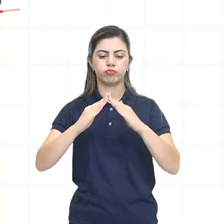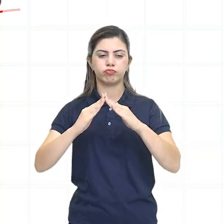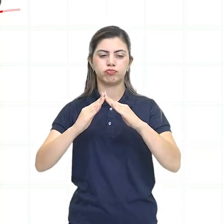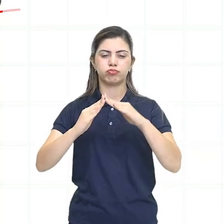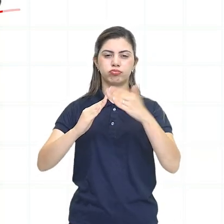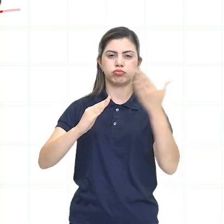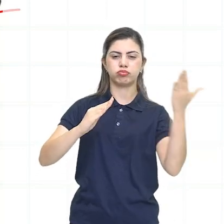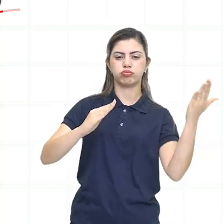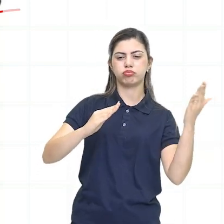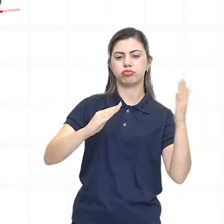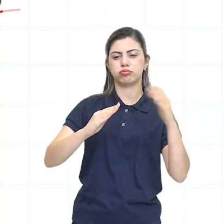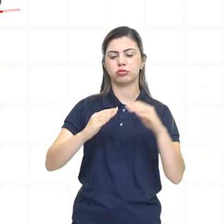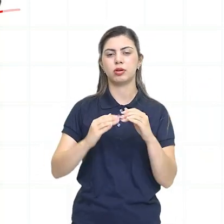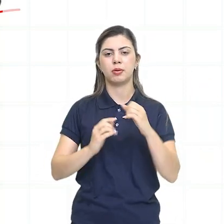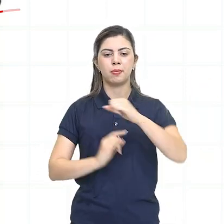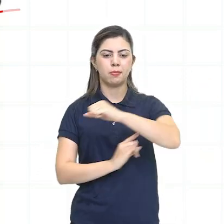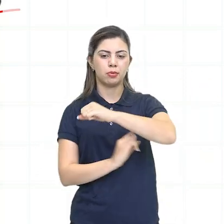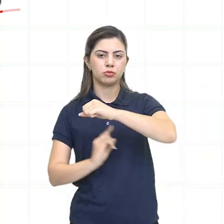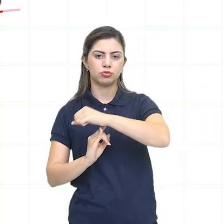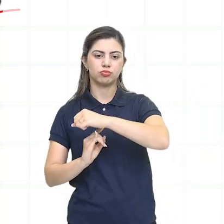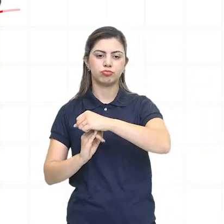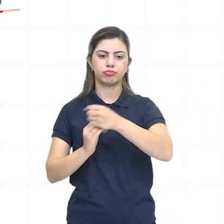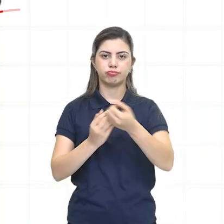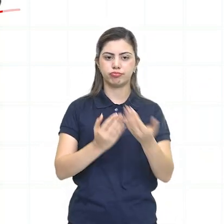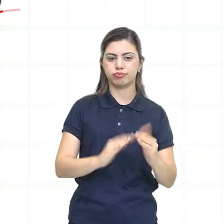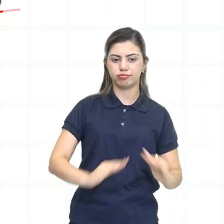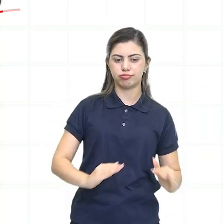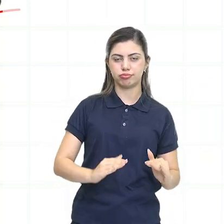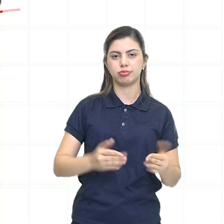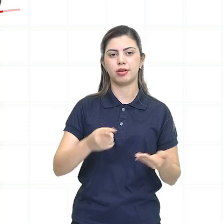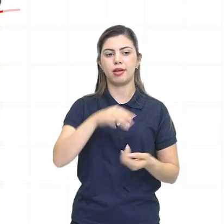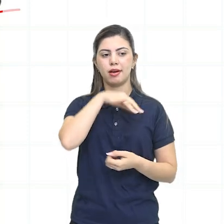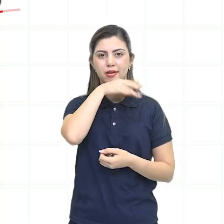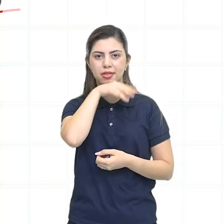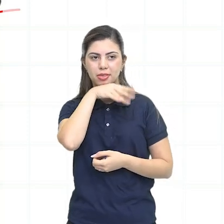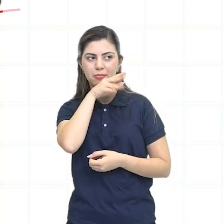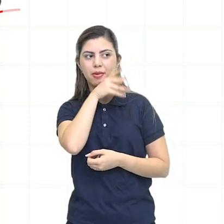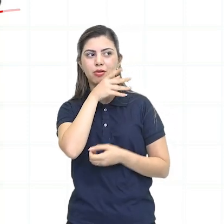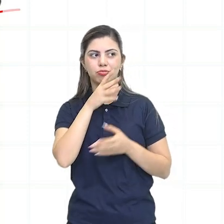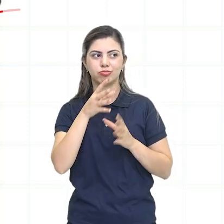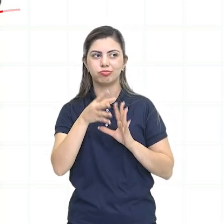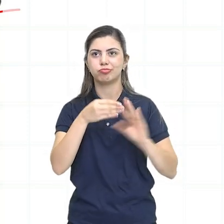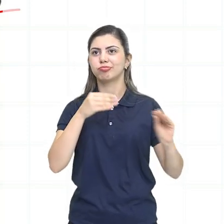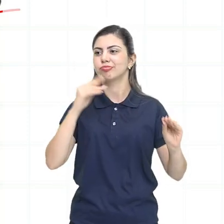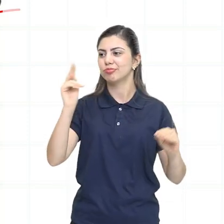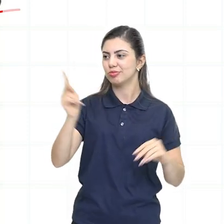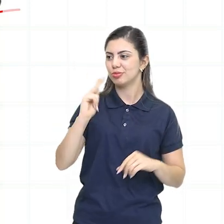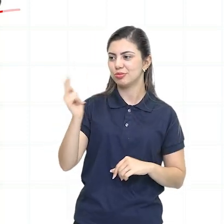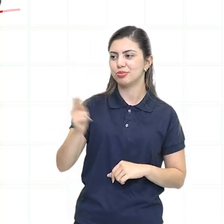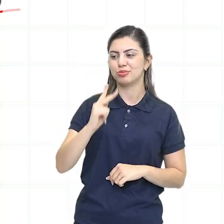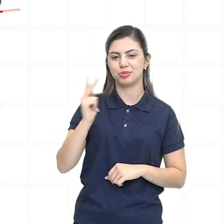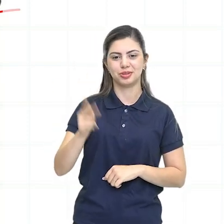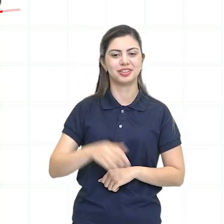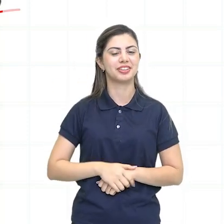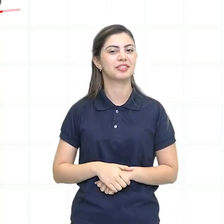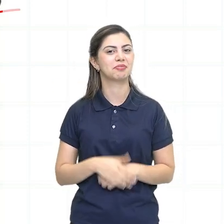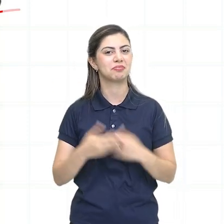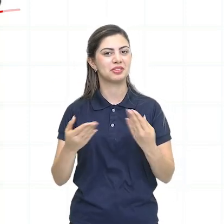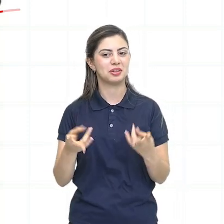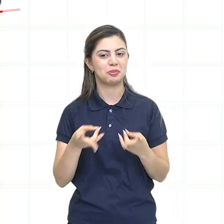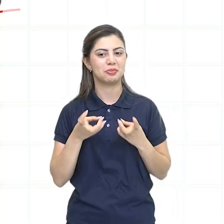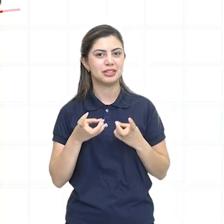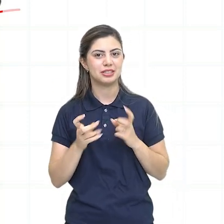telhados, vírgulas, pontes e animais. Então, estou separando, né, os termos que eu